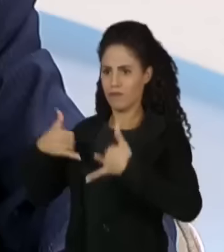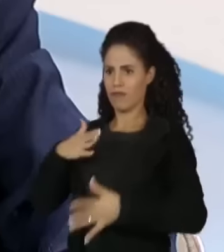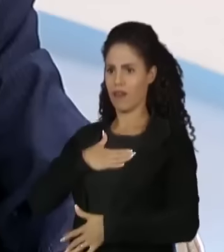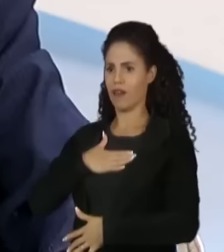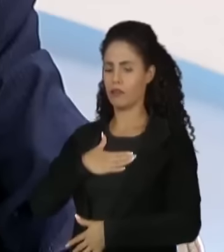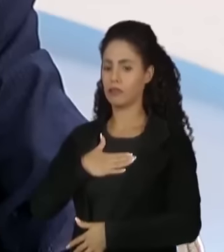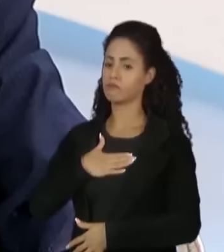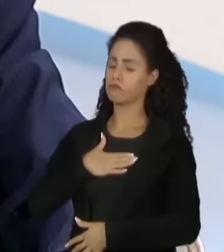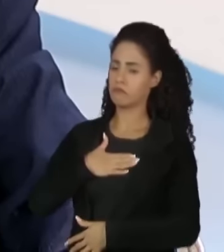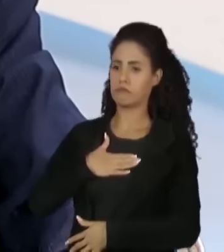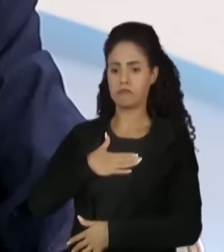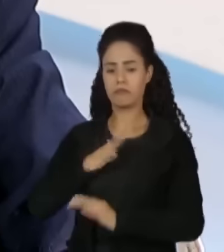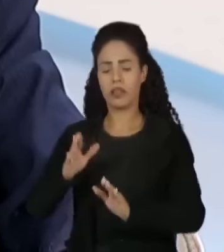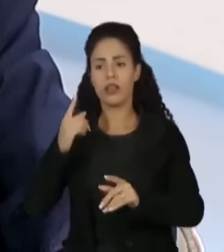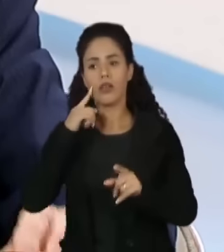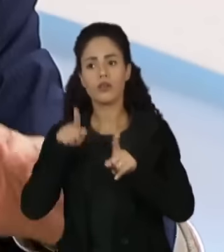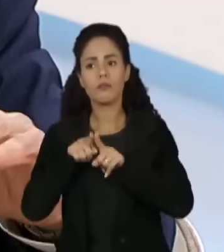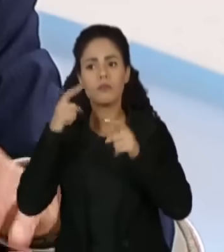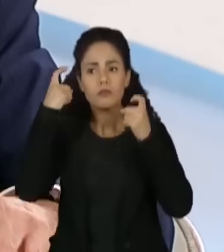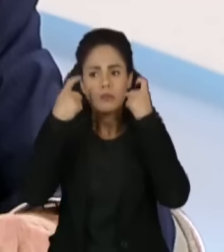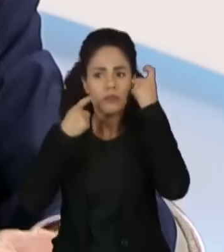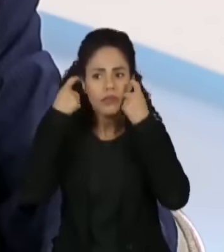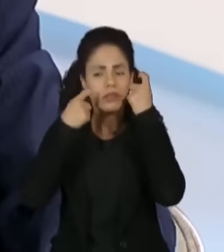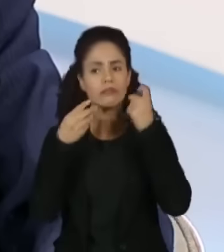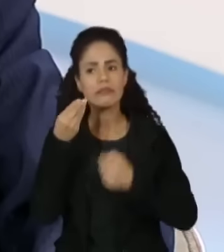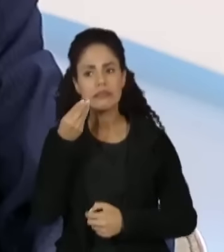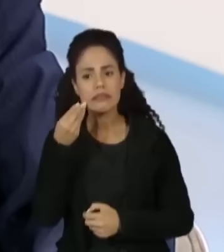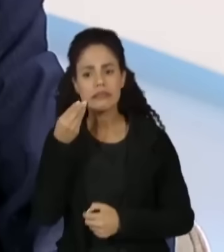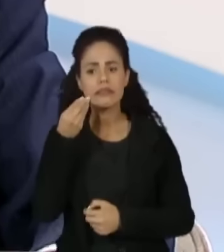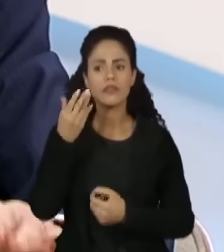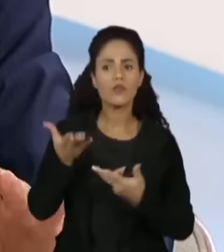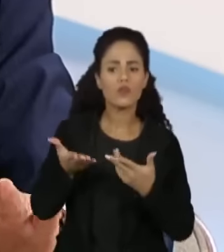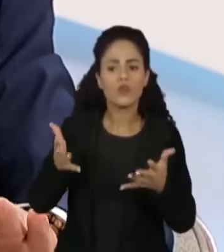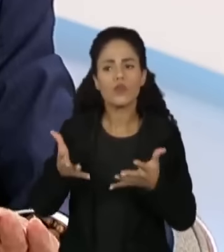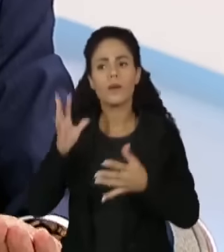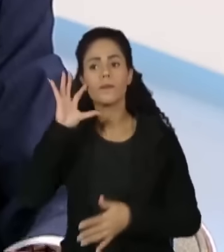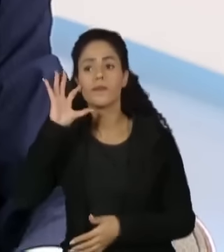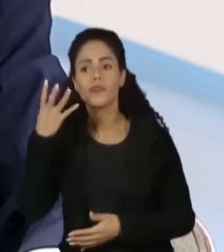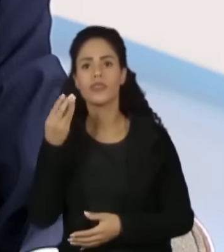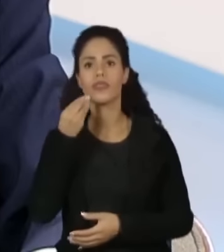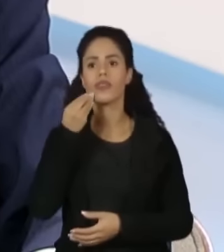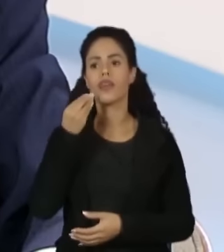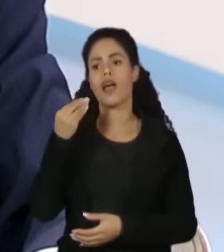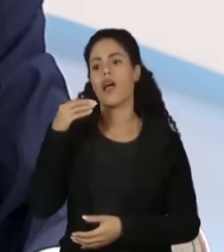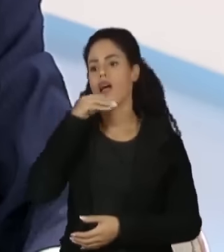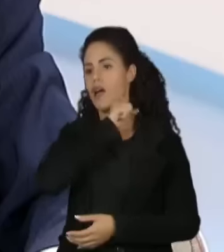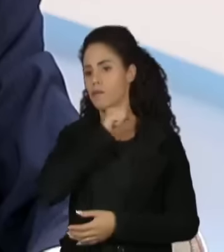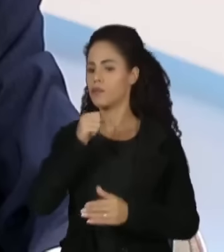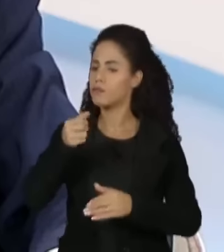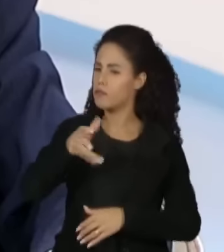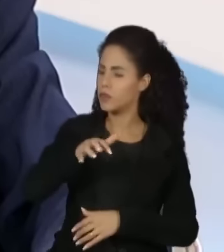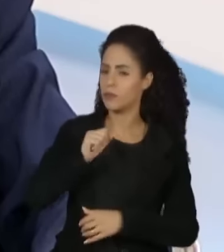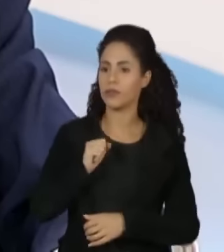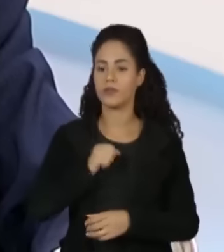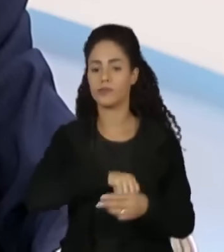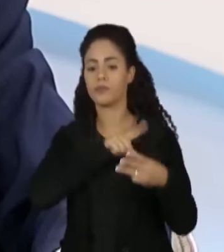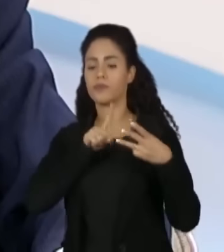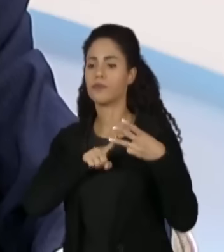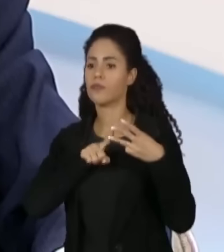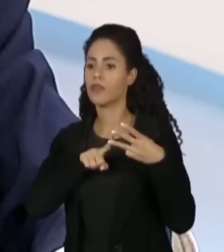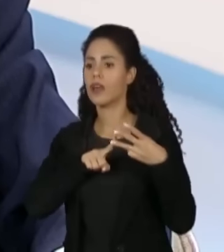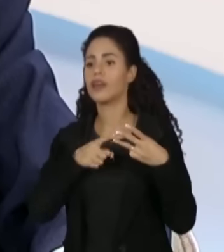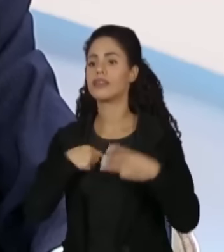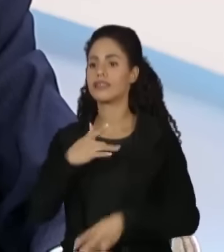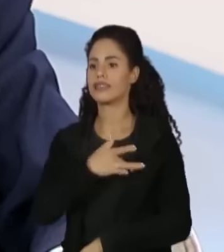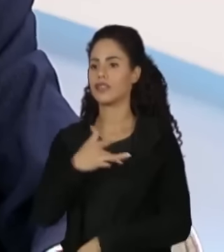portanto, também estou preocupado e tentando equacionar essa questão e talvez consiga uma solução razoável. E a terceira área é a área